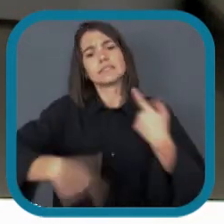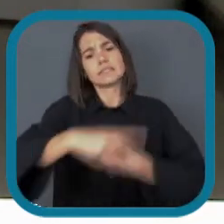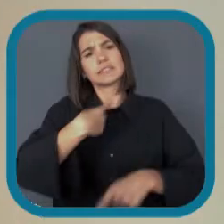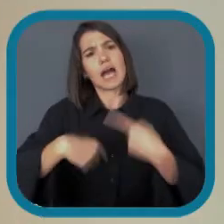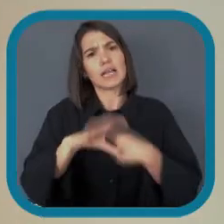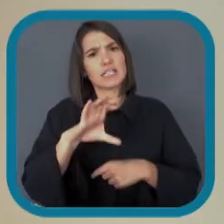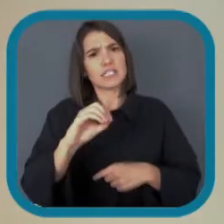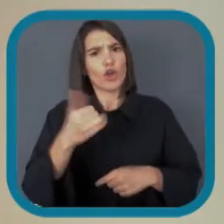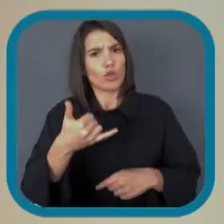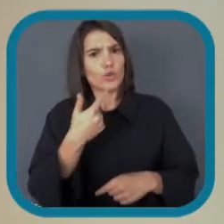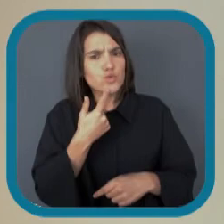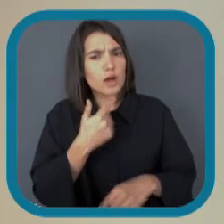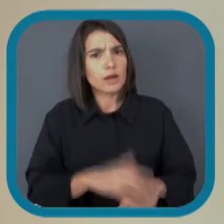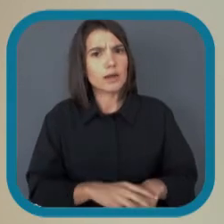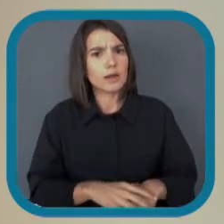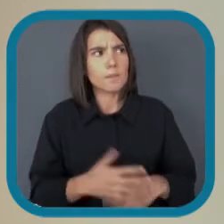sangue?